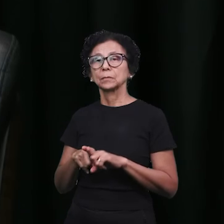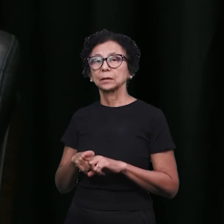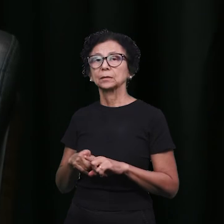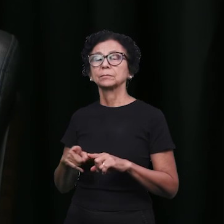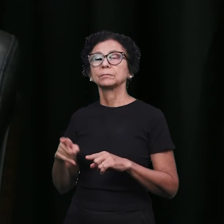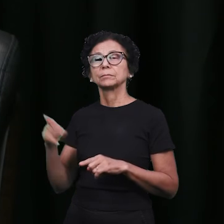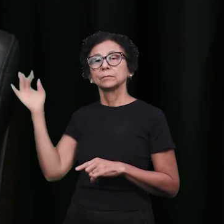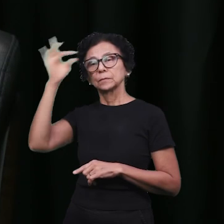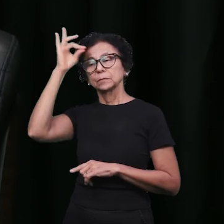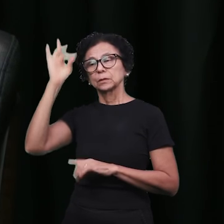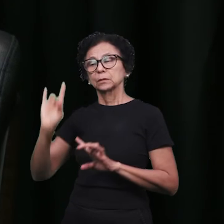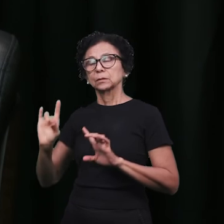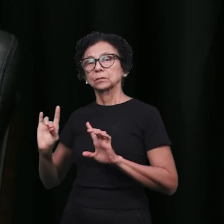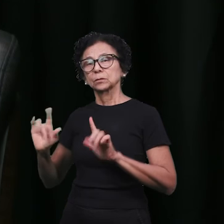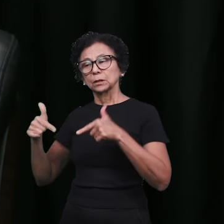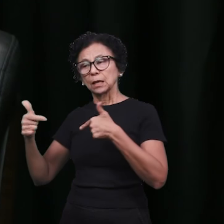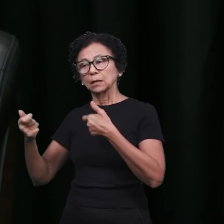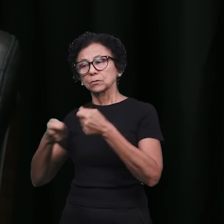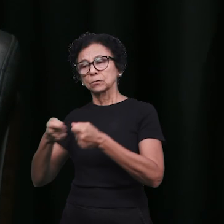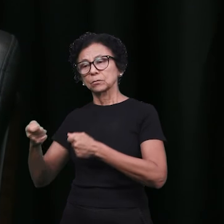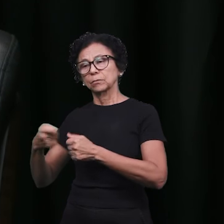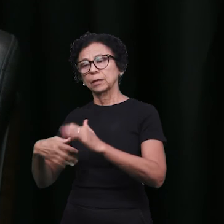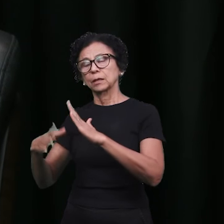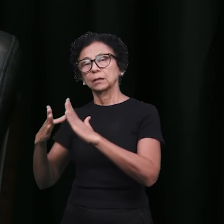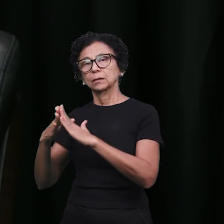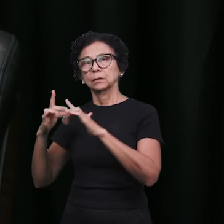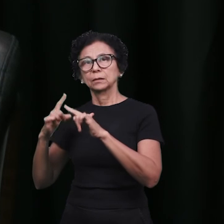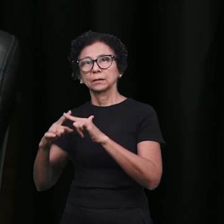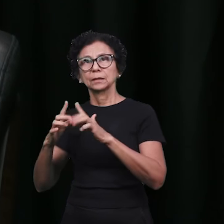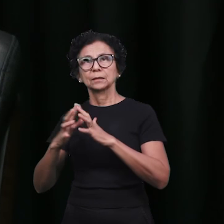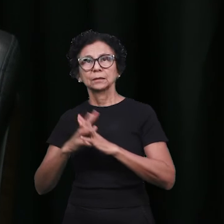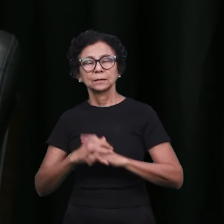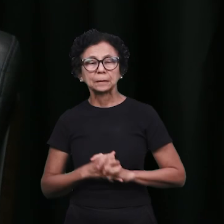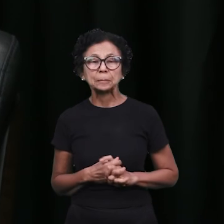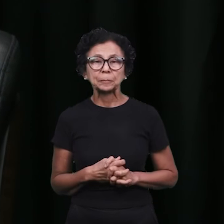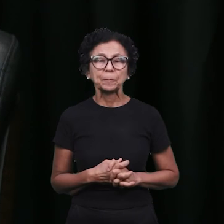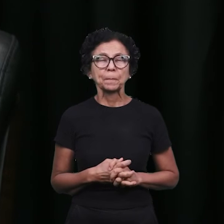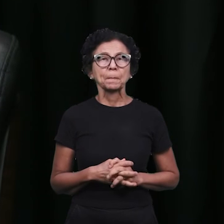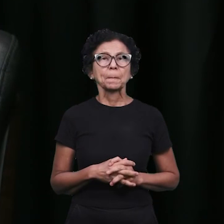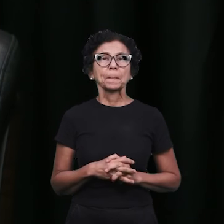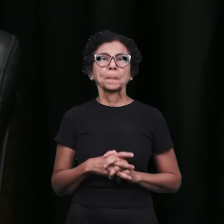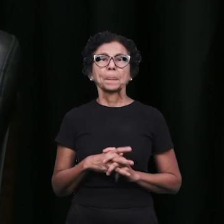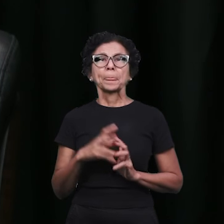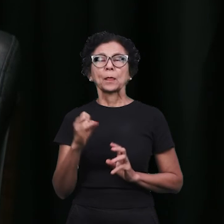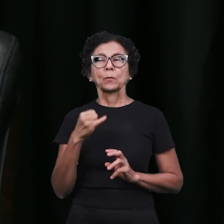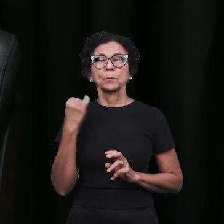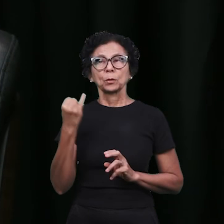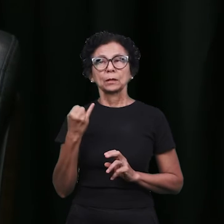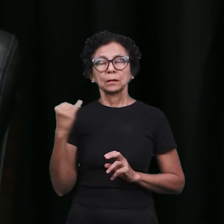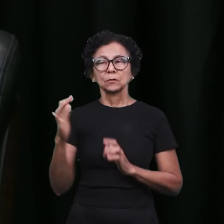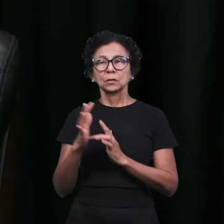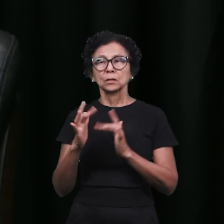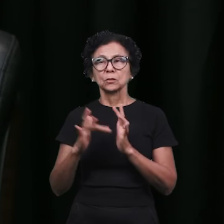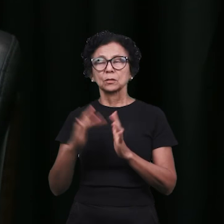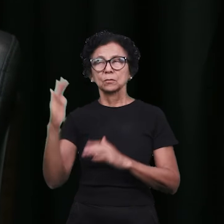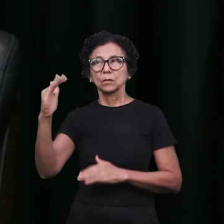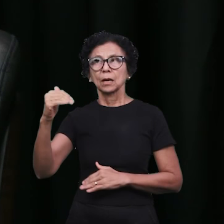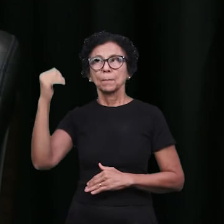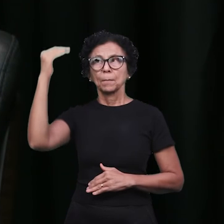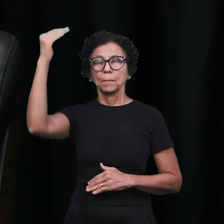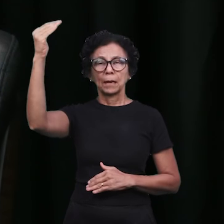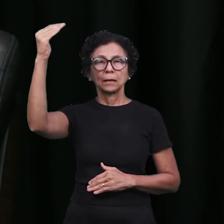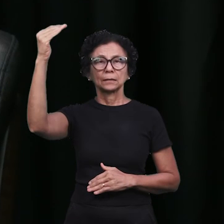Isso. Amém. Importa que ele cresça, né? Não foi isso que João Batista diz, falando de Isso. Jesus? Isso. Importa que ele cresça e que eu